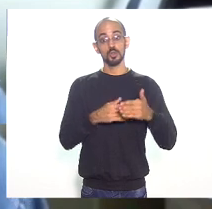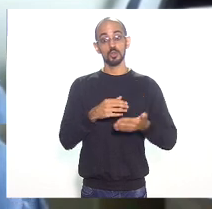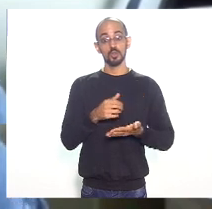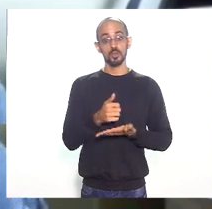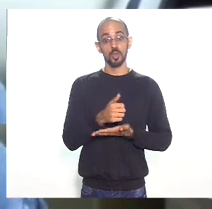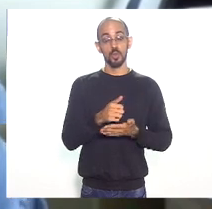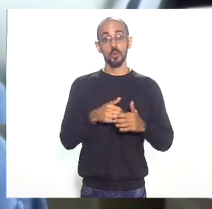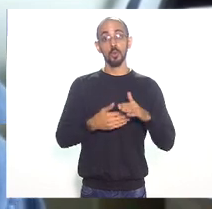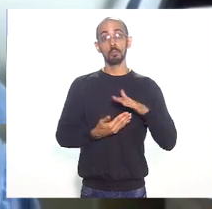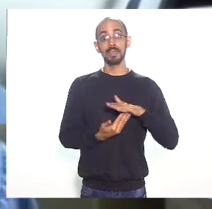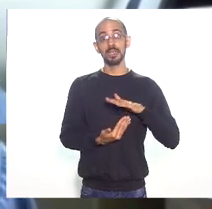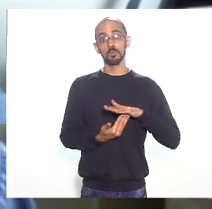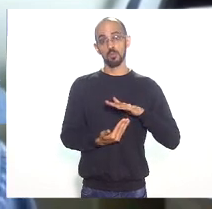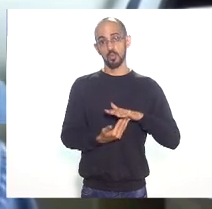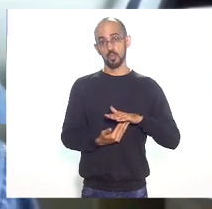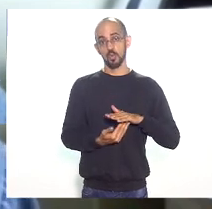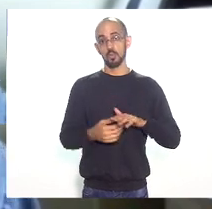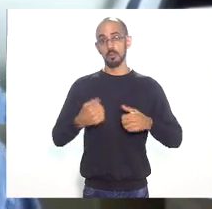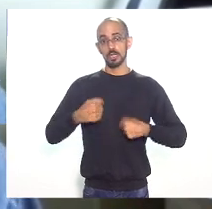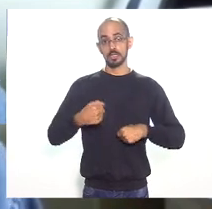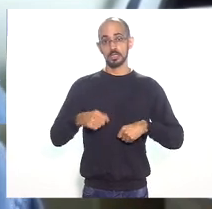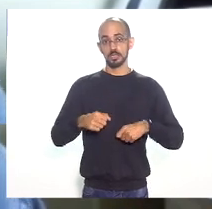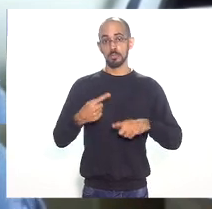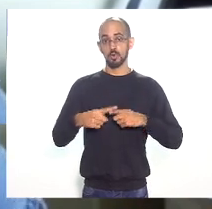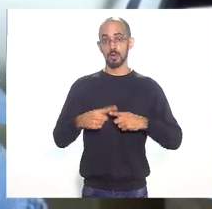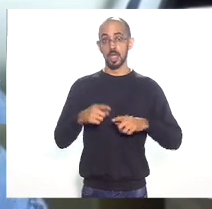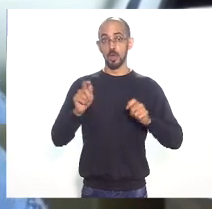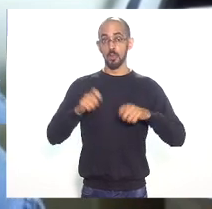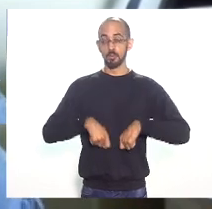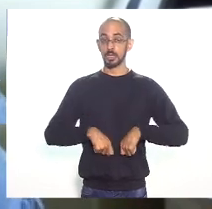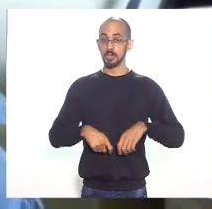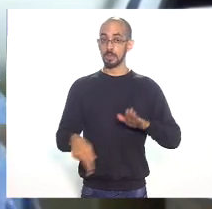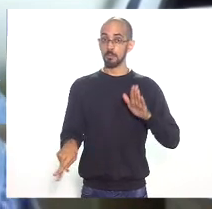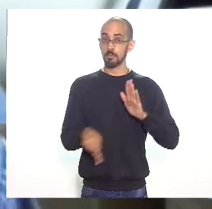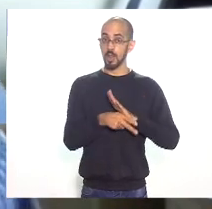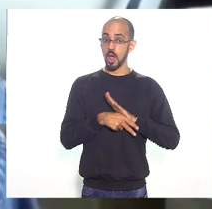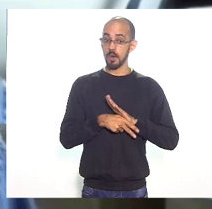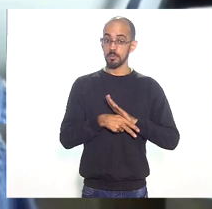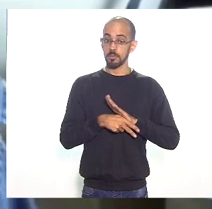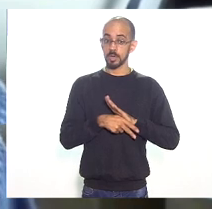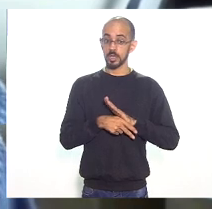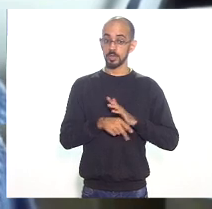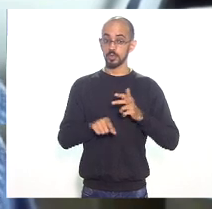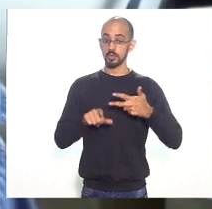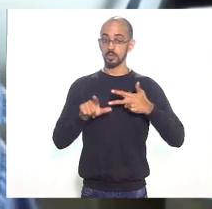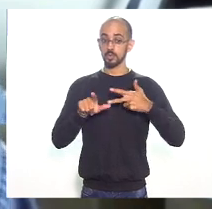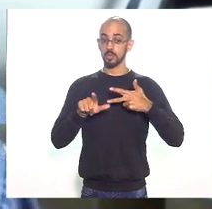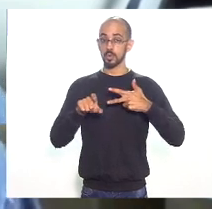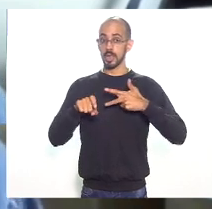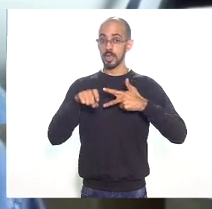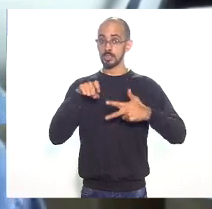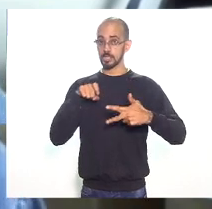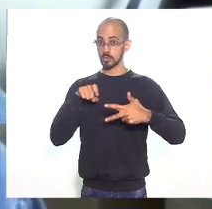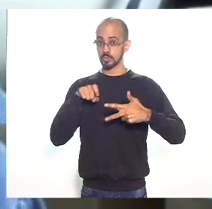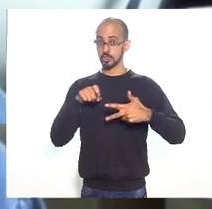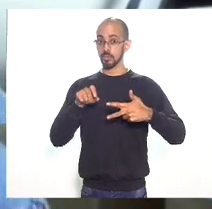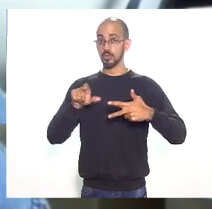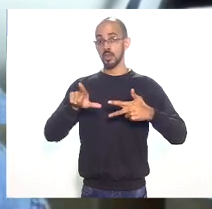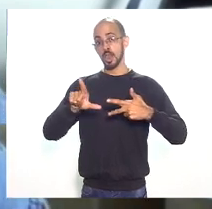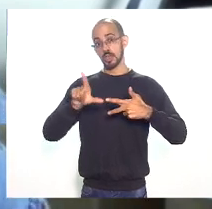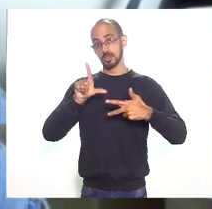poder. Que a competência exclusiva do poder executivo e do poder